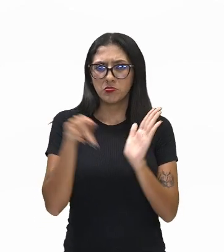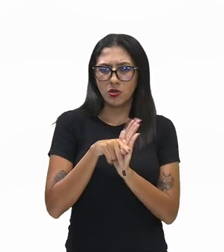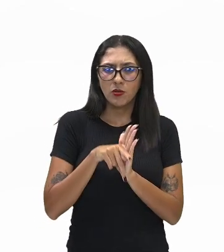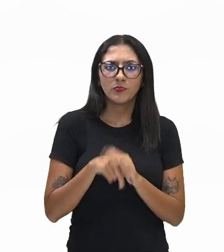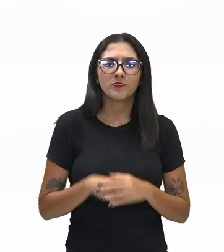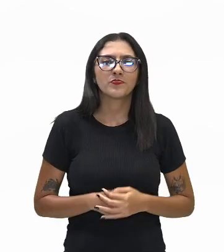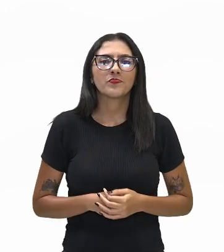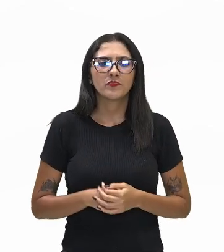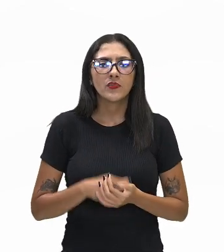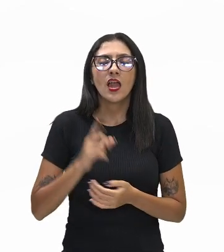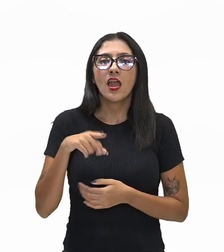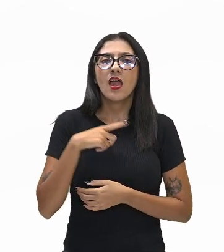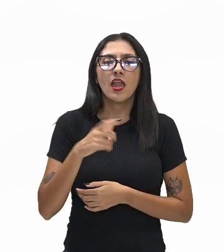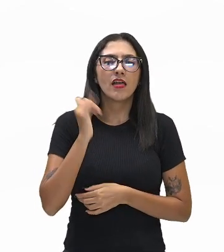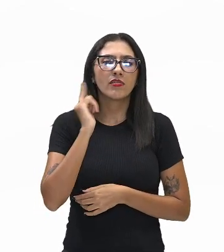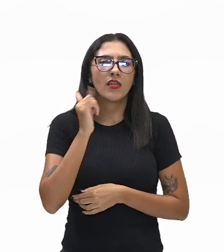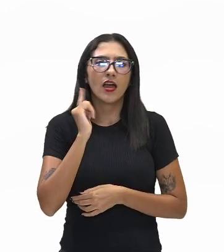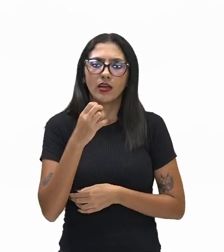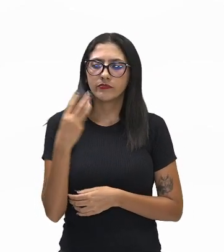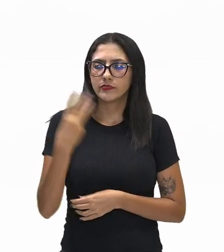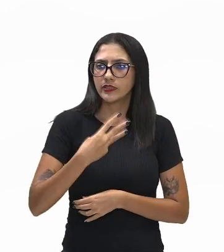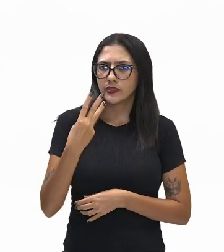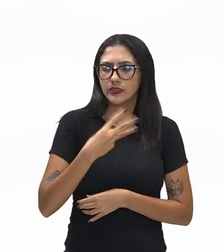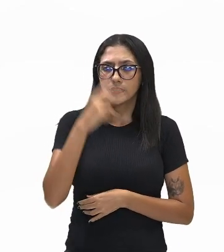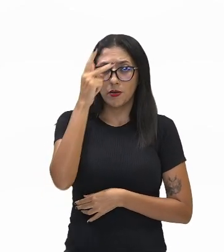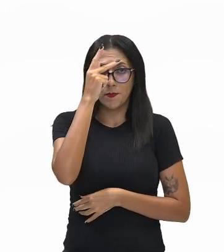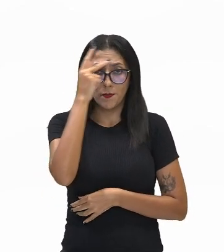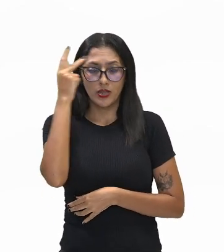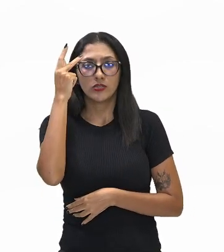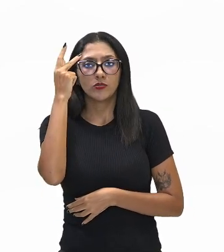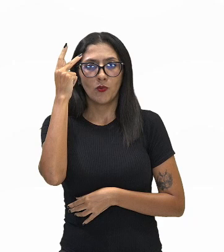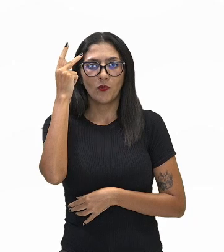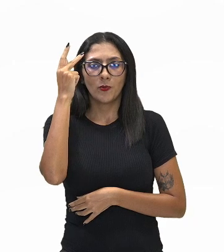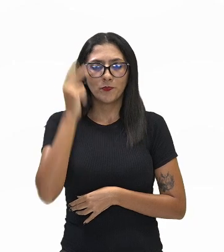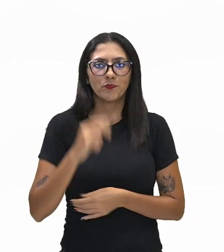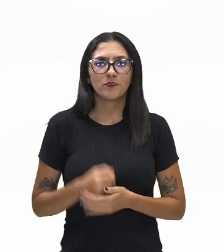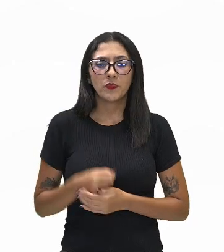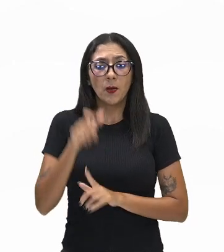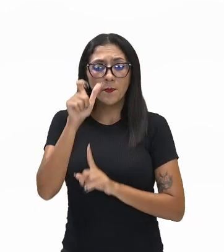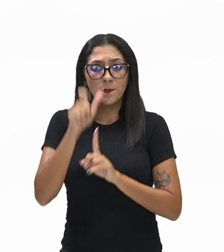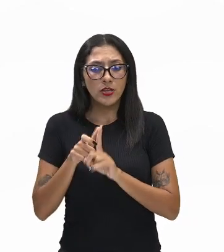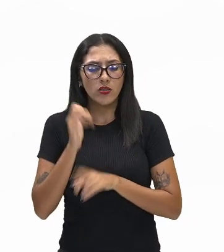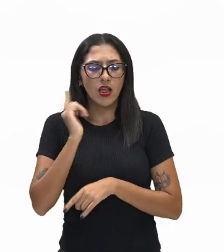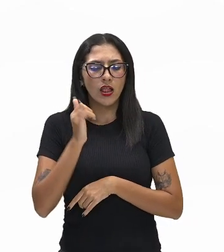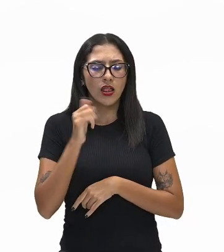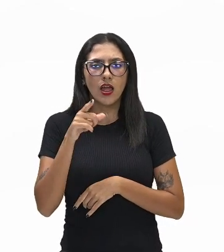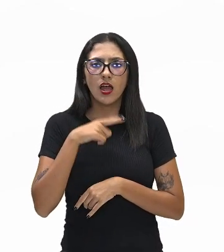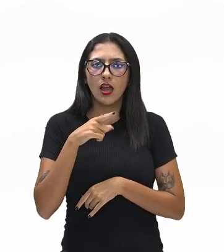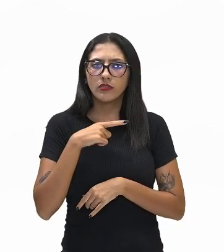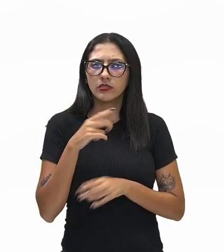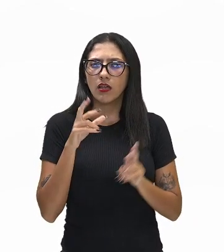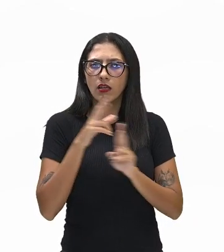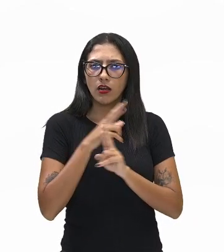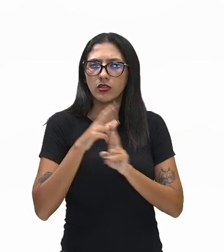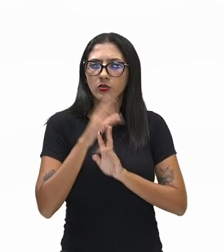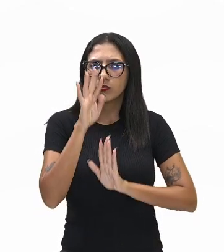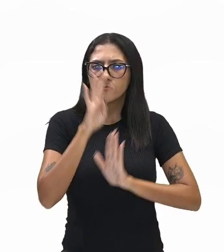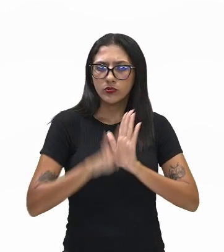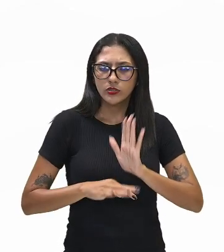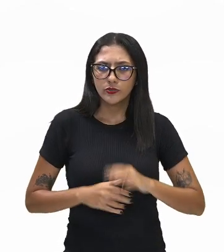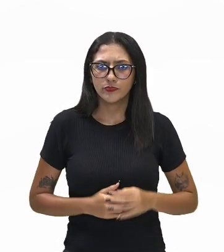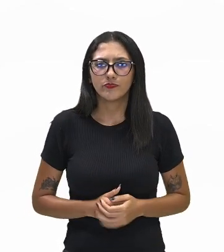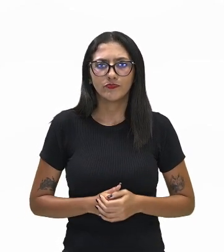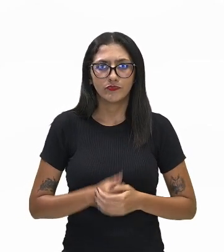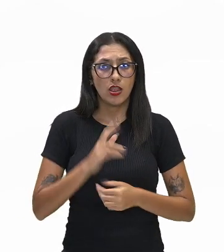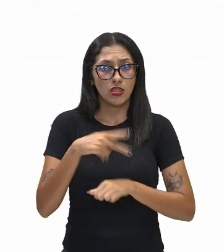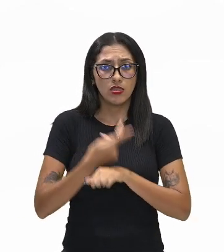narrada em terceira pessoa por um narrador onisciente. Através de Vidas Secas, Graciliano